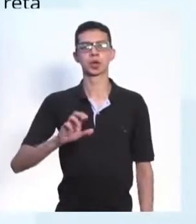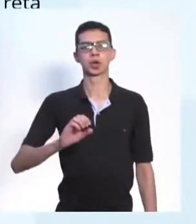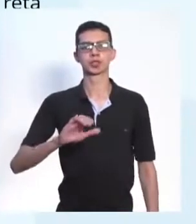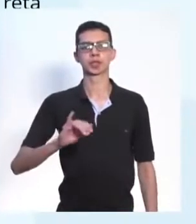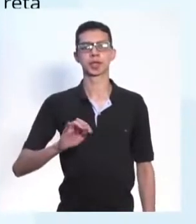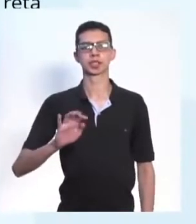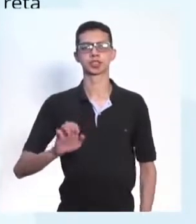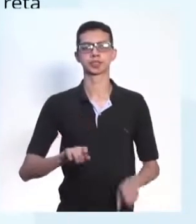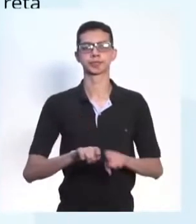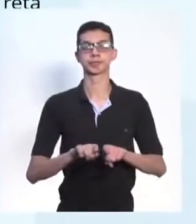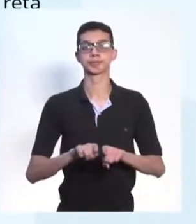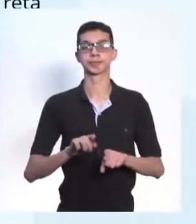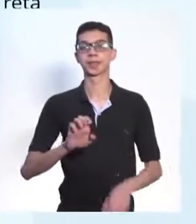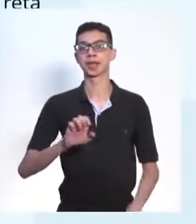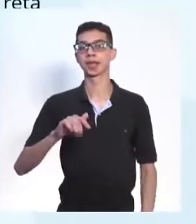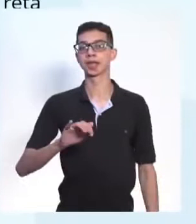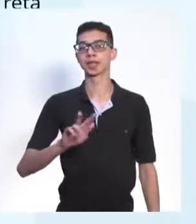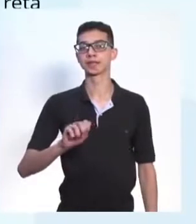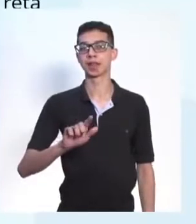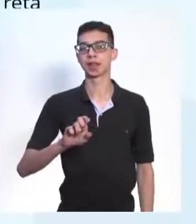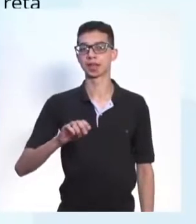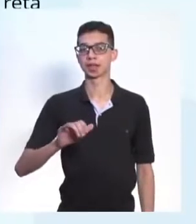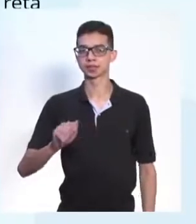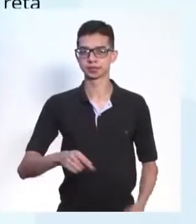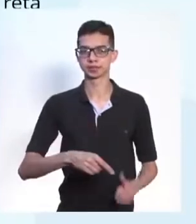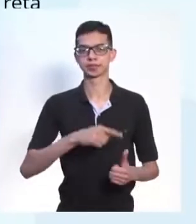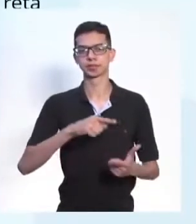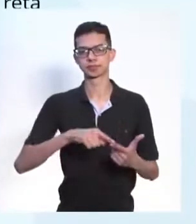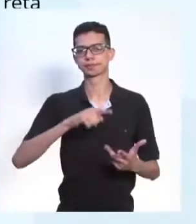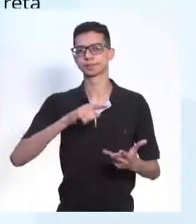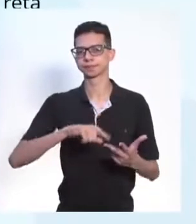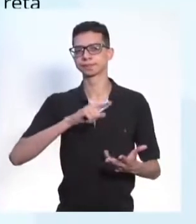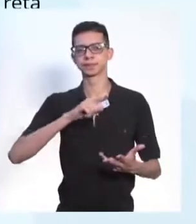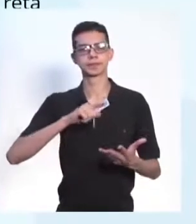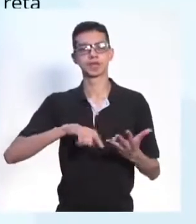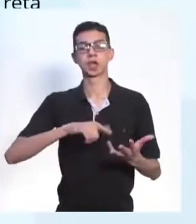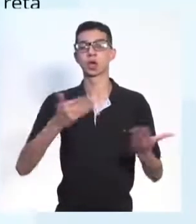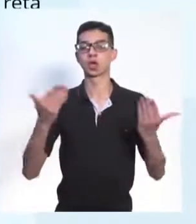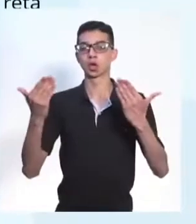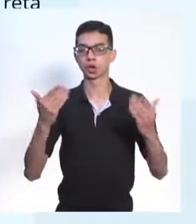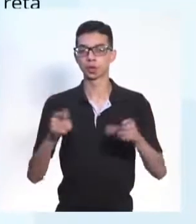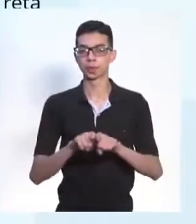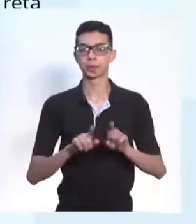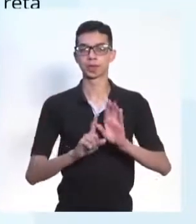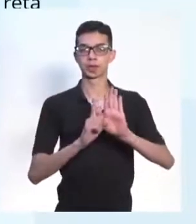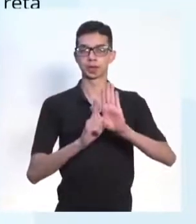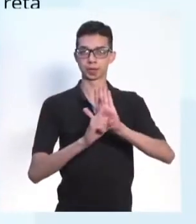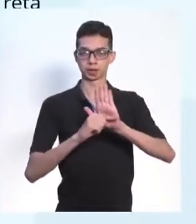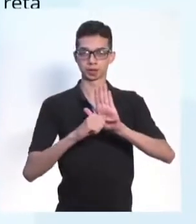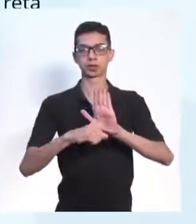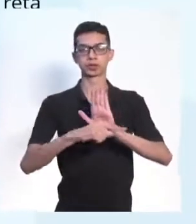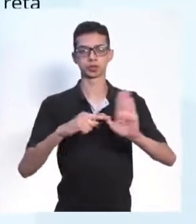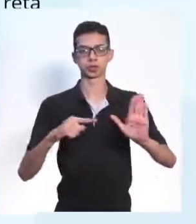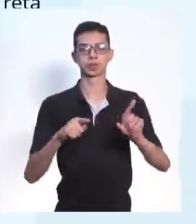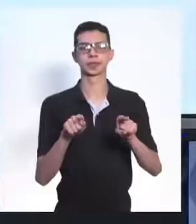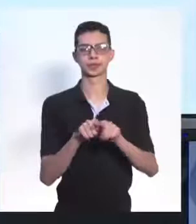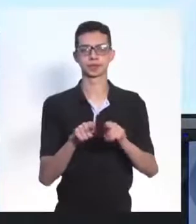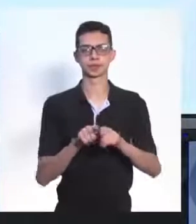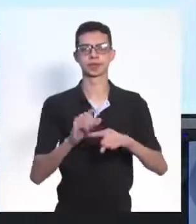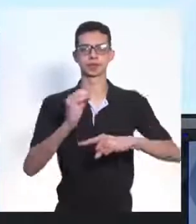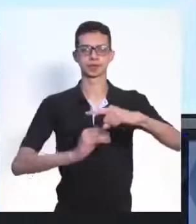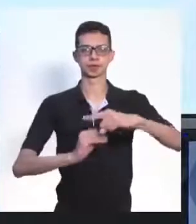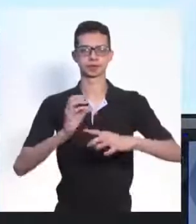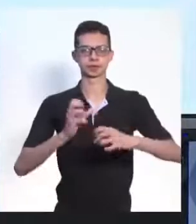adição e subtração, cálculo da fração de um número natural, adição e subtração de